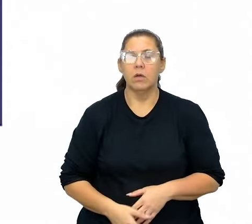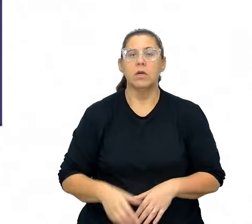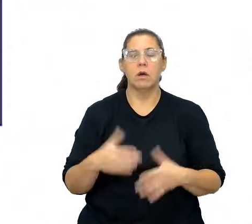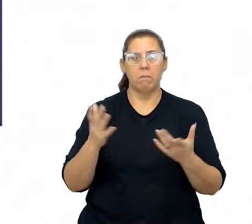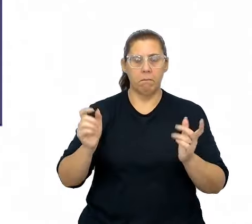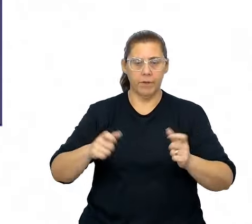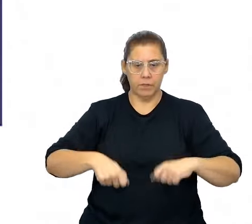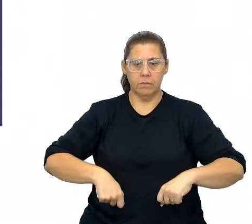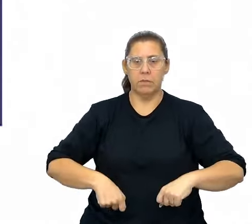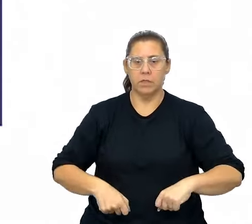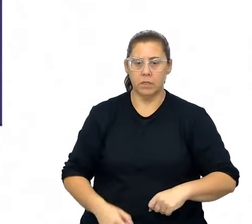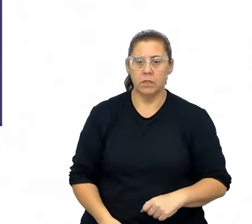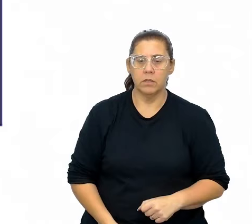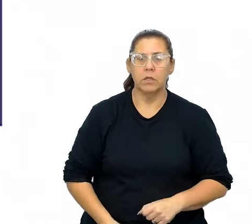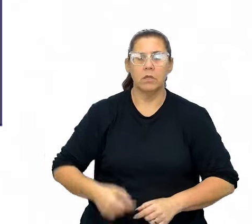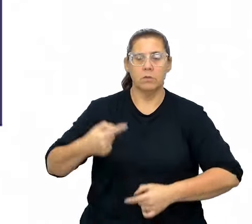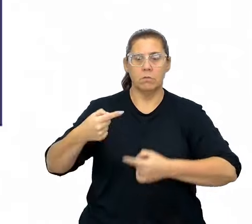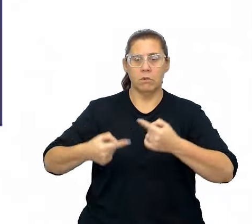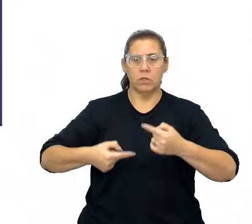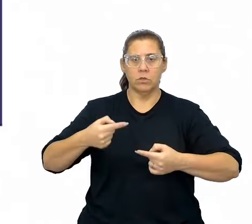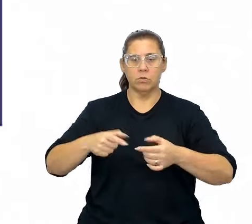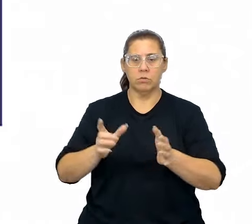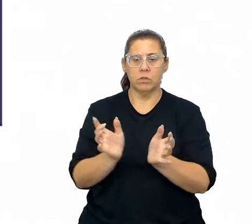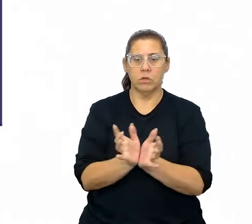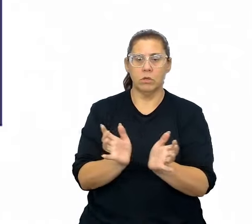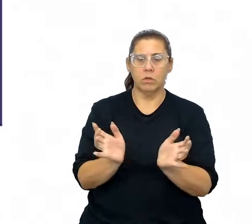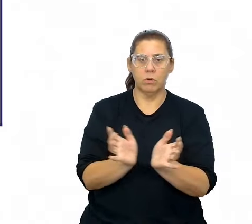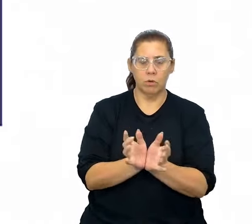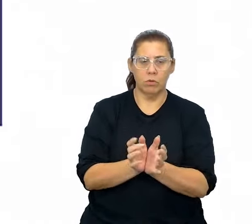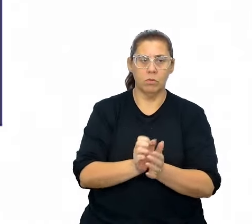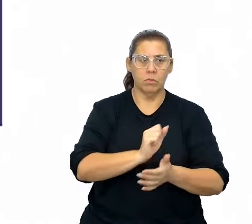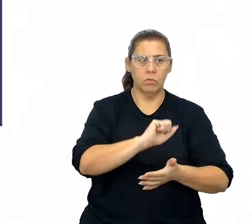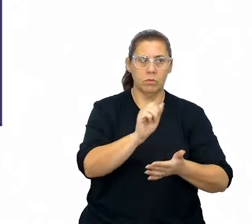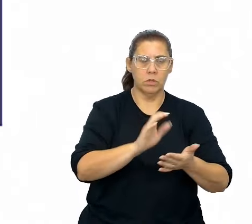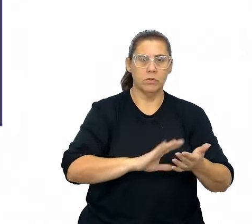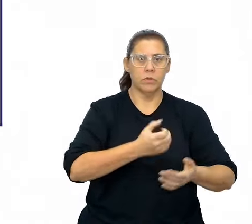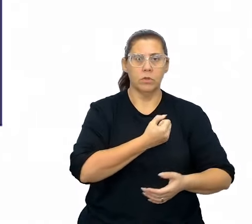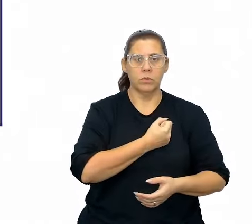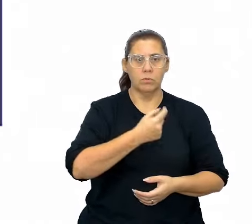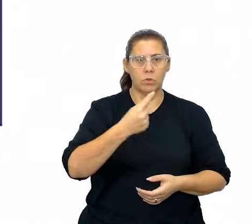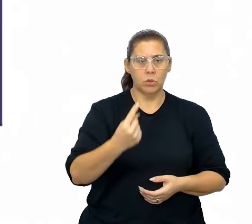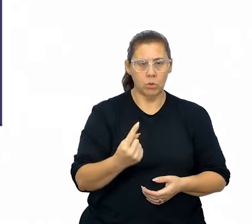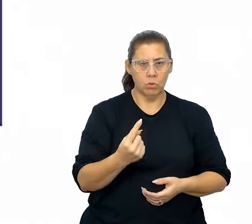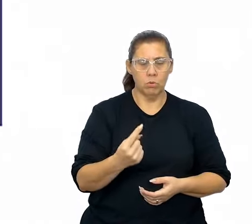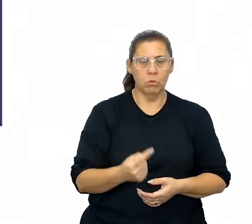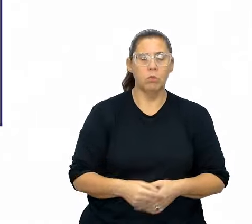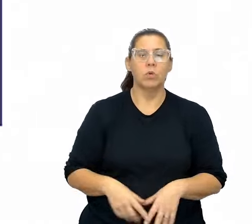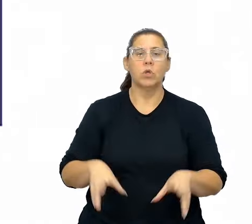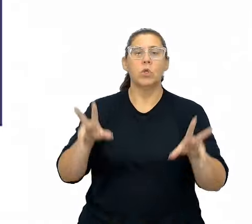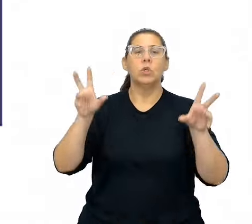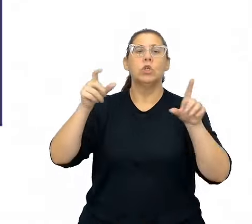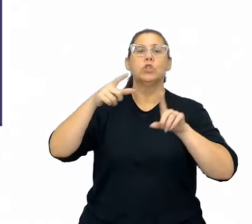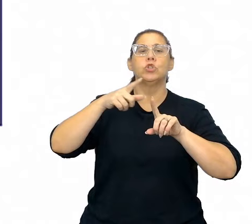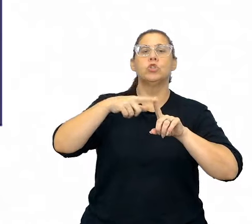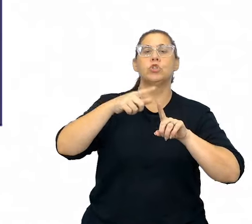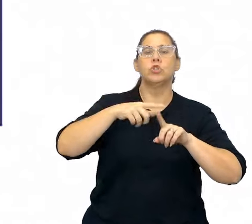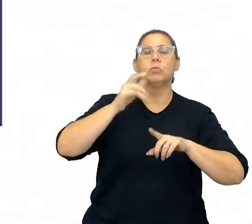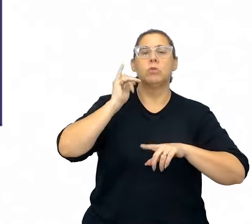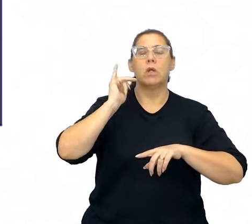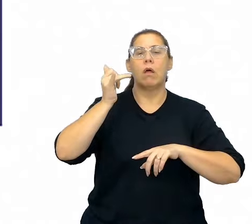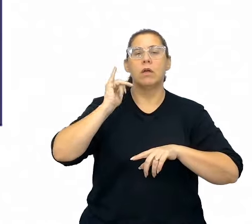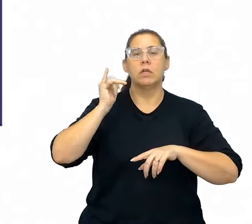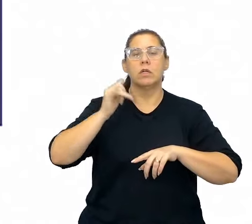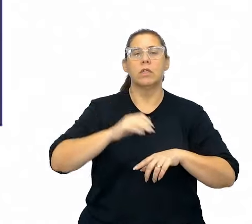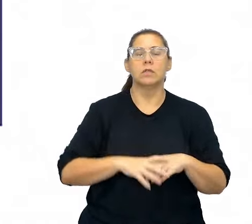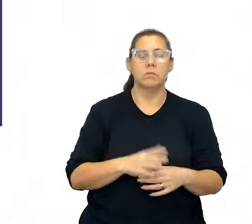à possibilidade de uma discussão coletiva da atividade 1, em que títulos de lendas deverão ser